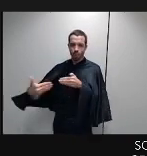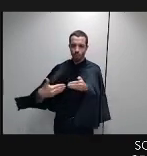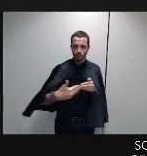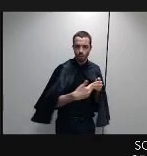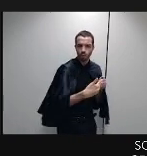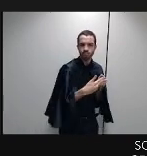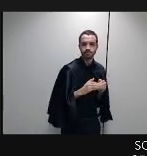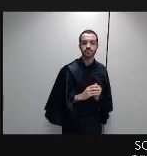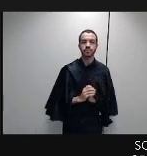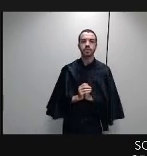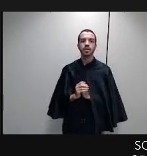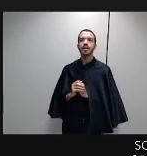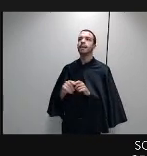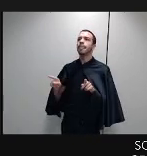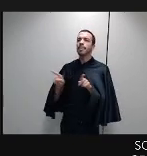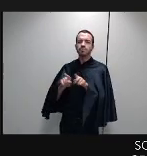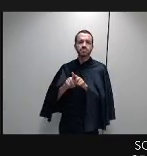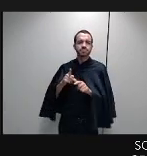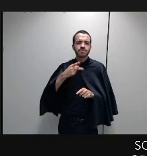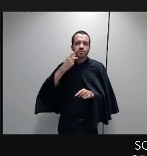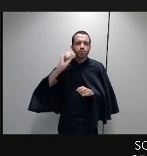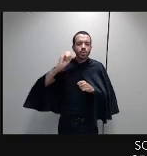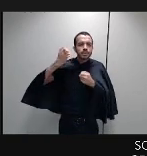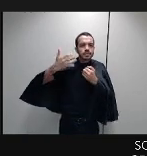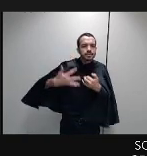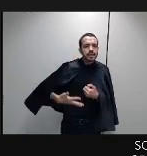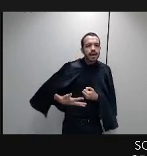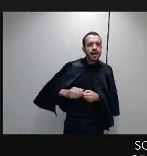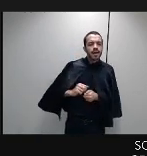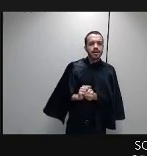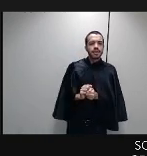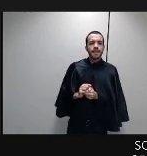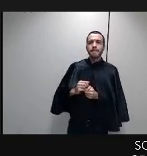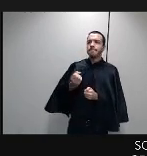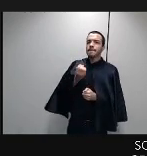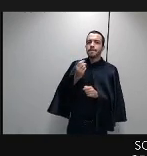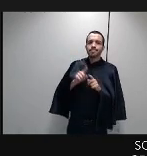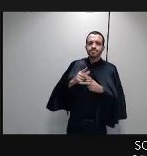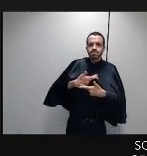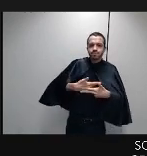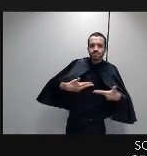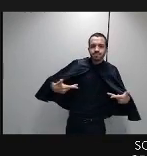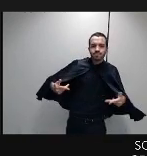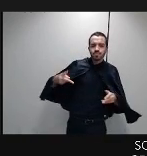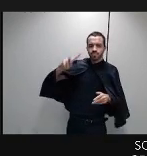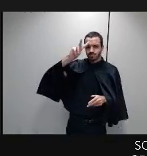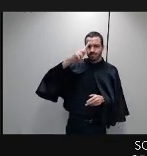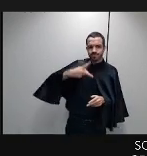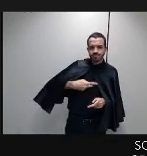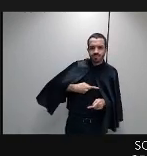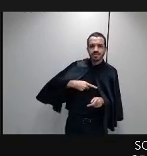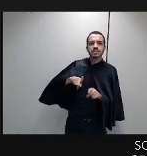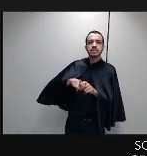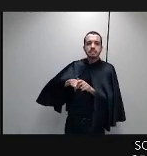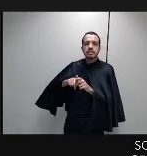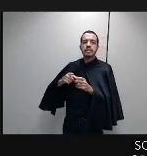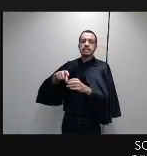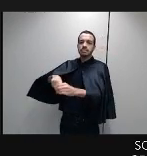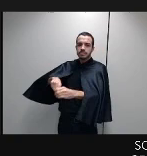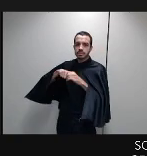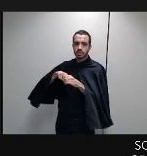produto singelamente na constrição de bens e direitos mais o fiscal por meio de tem oram em possibilidade